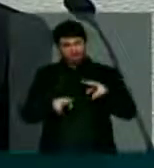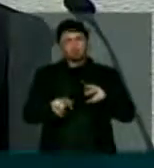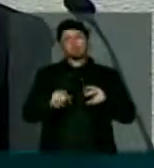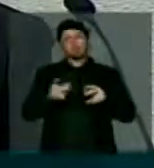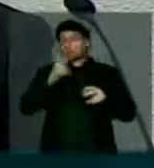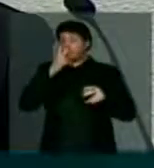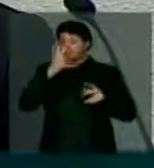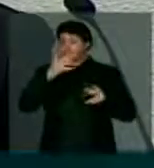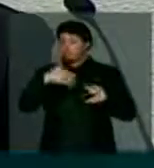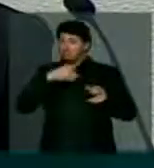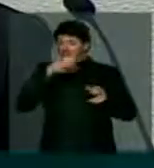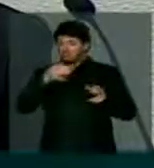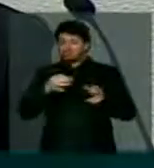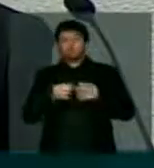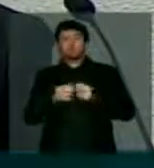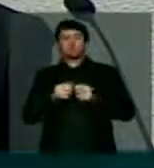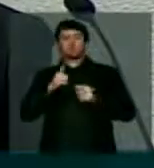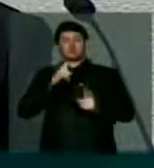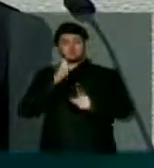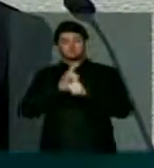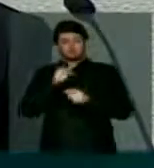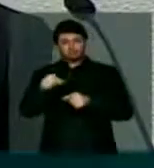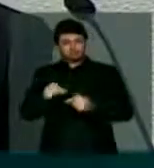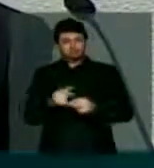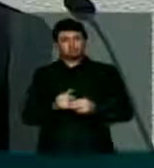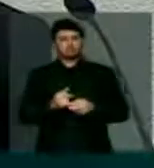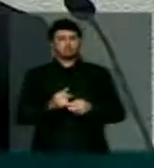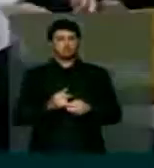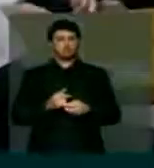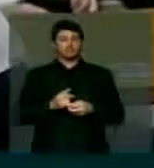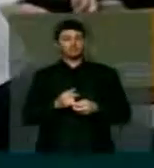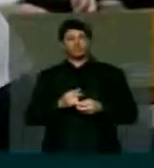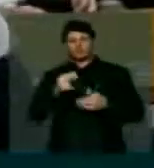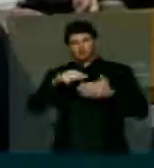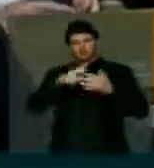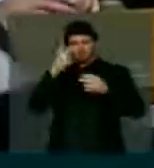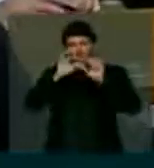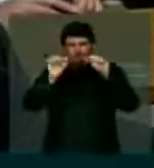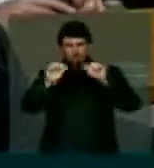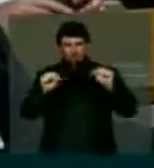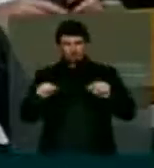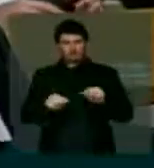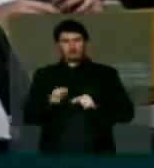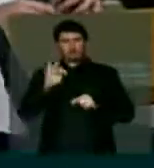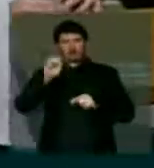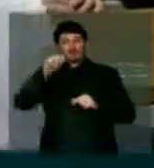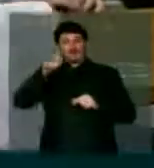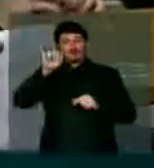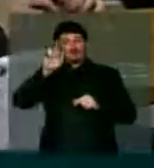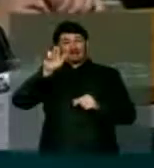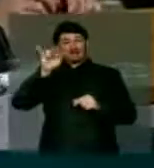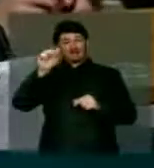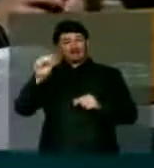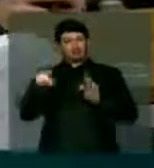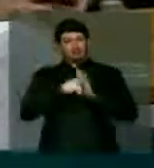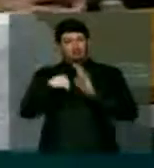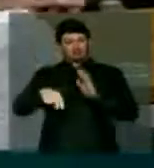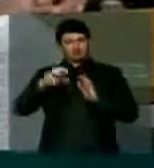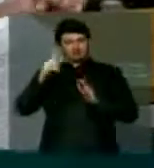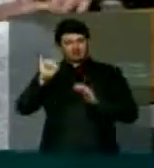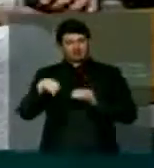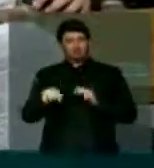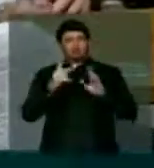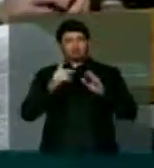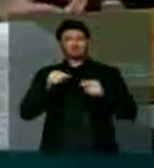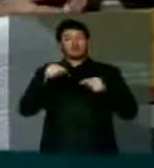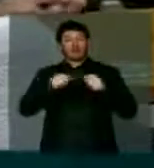pelo que me parece, houve essa identificação. Eu vou ler para o senhor duas linhas apenas. Mas, notas taquigráficas da CPMI. Sim. Ela